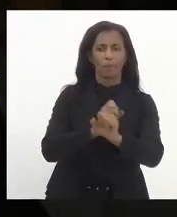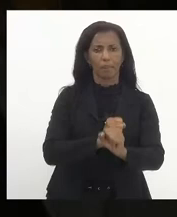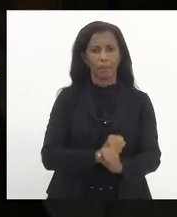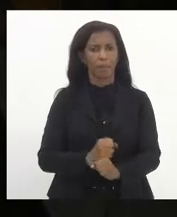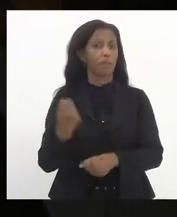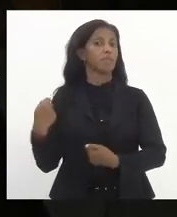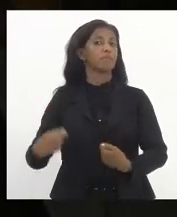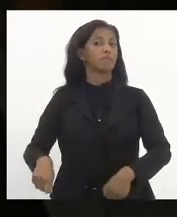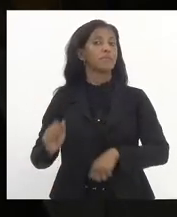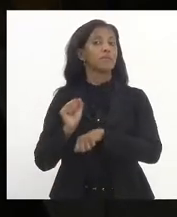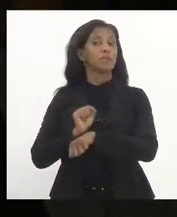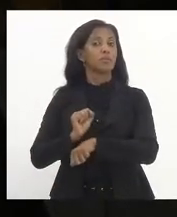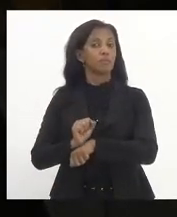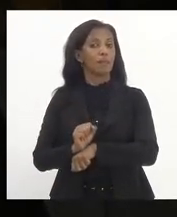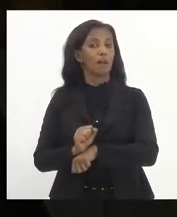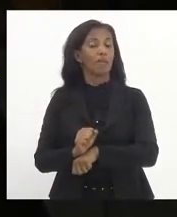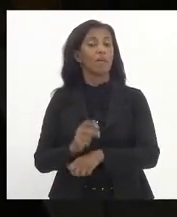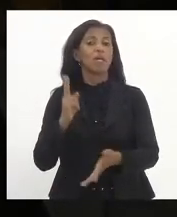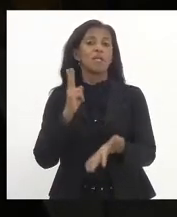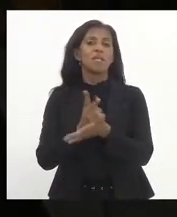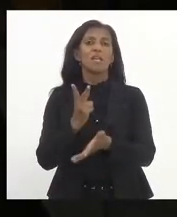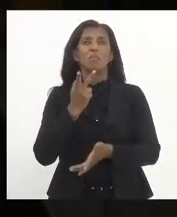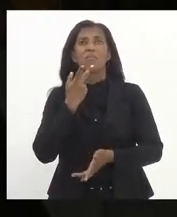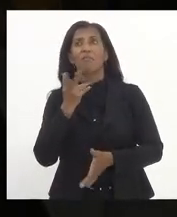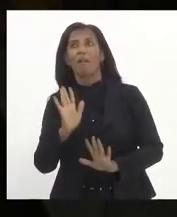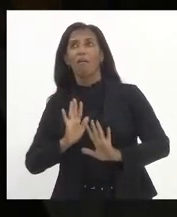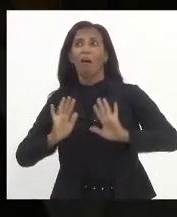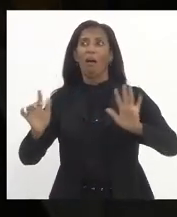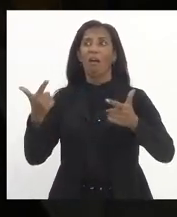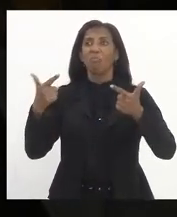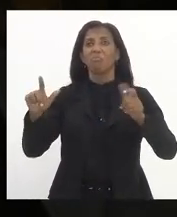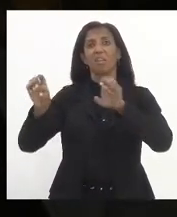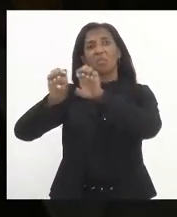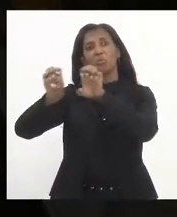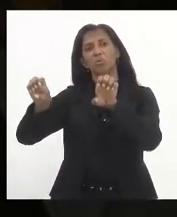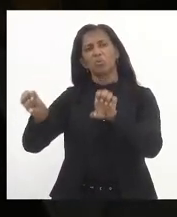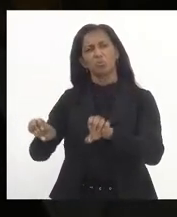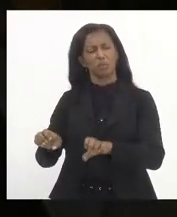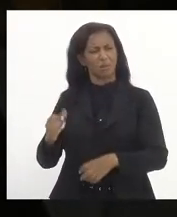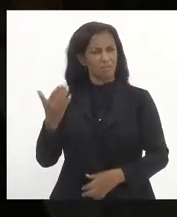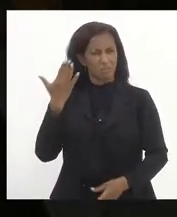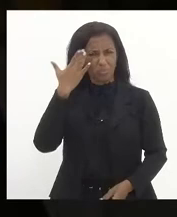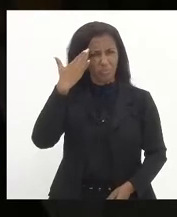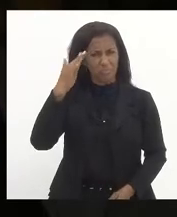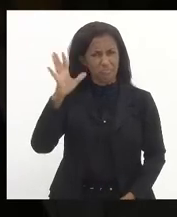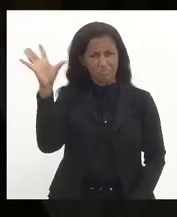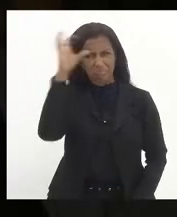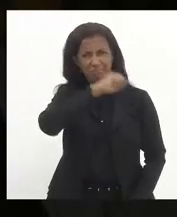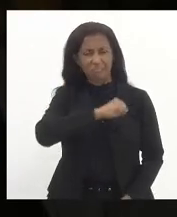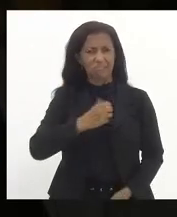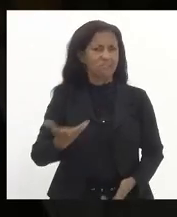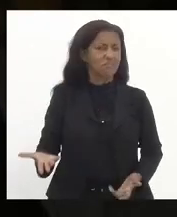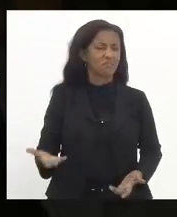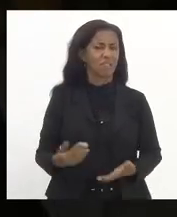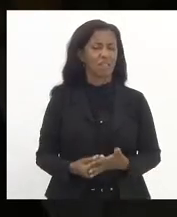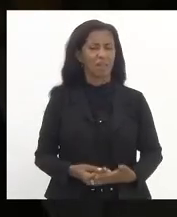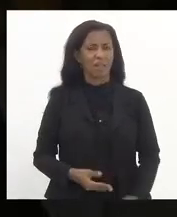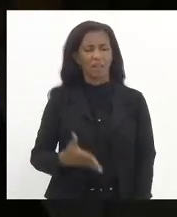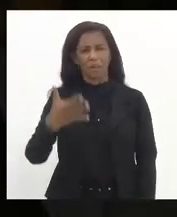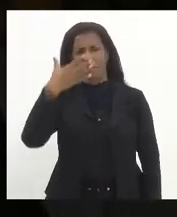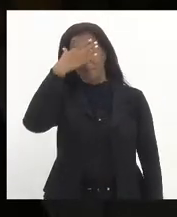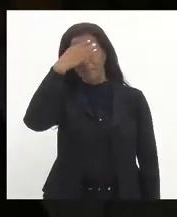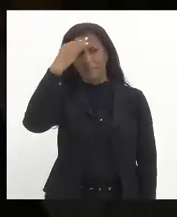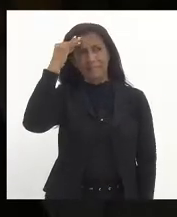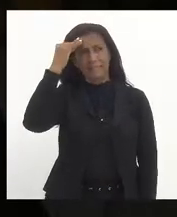né? E, inclusive, alegando não dispor de estrutura. Eu não consigo compreender. Foge a